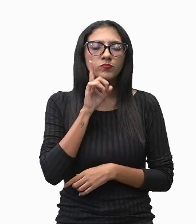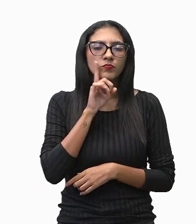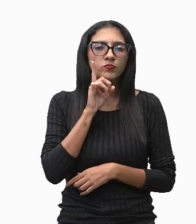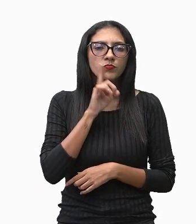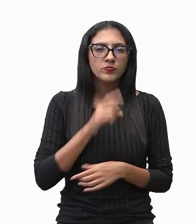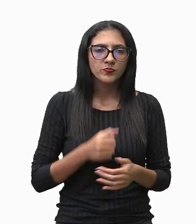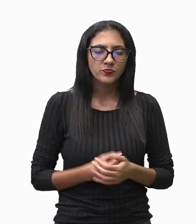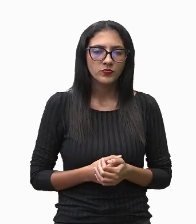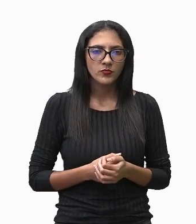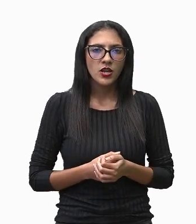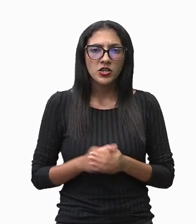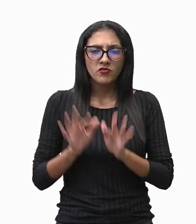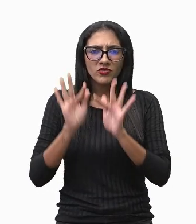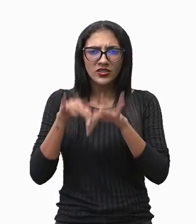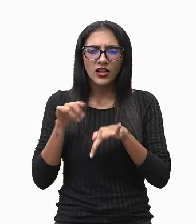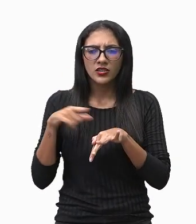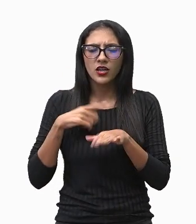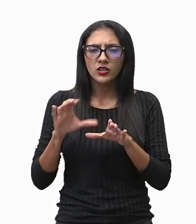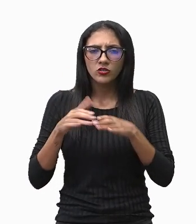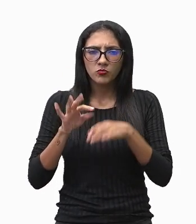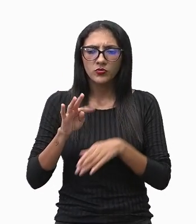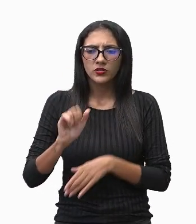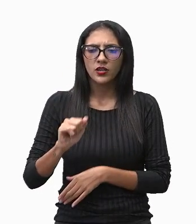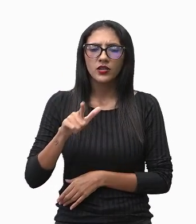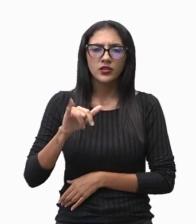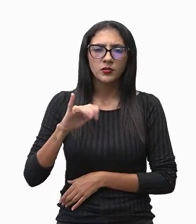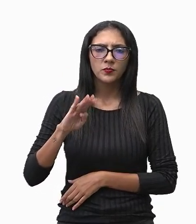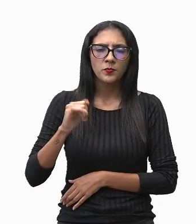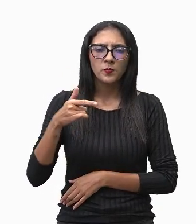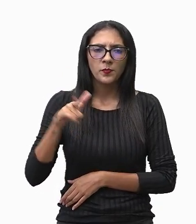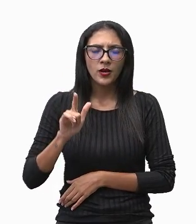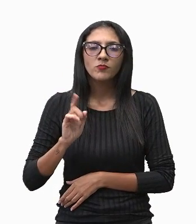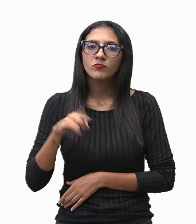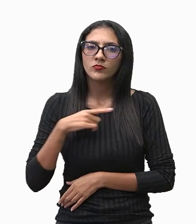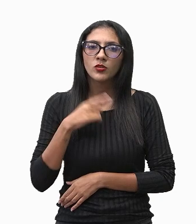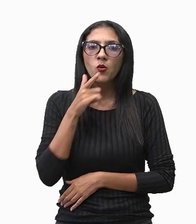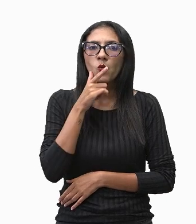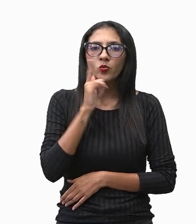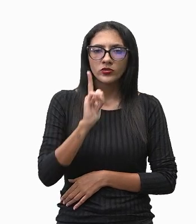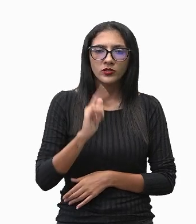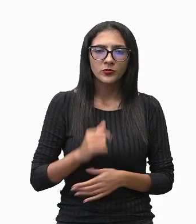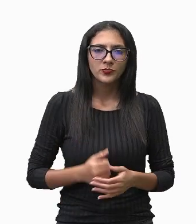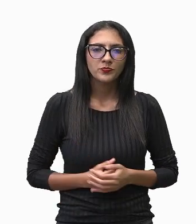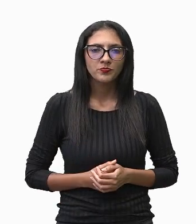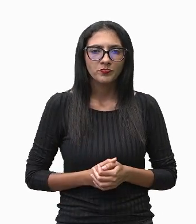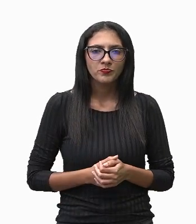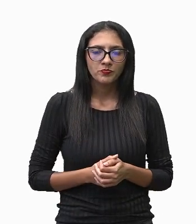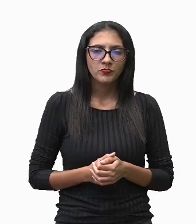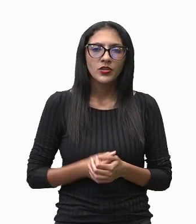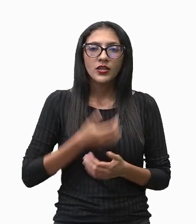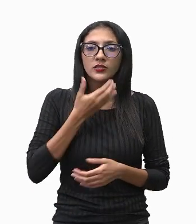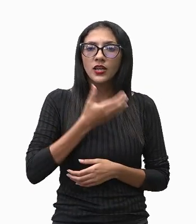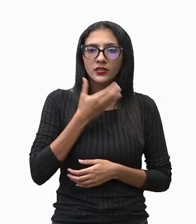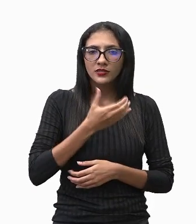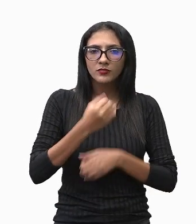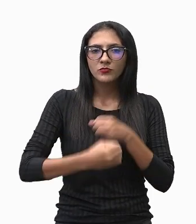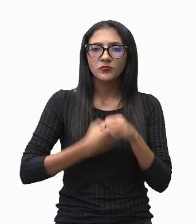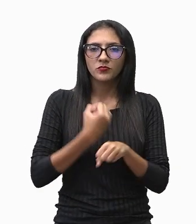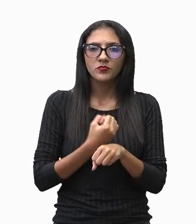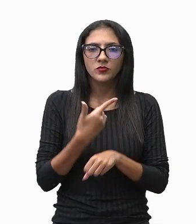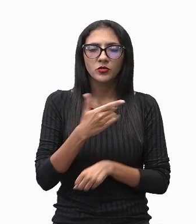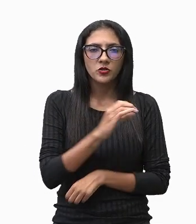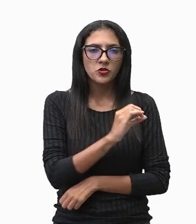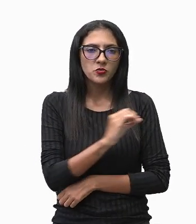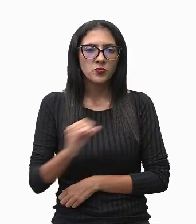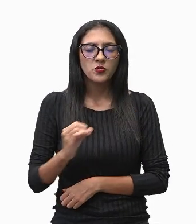foi atingido, né? Ele foi atingido em dezembro de 2001. Então,